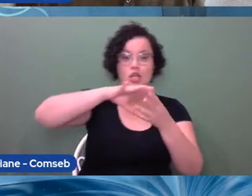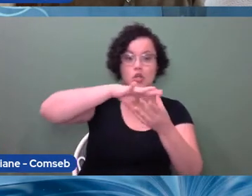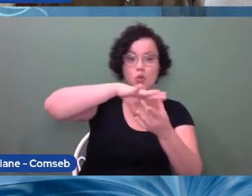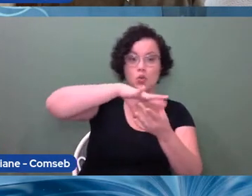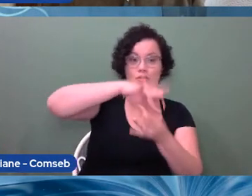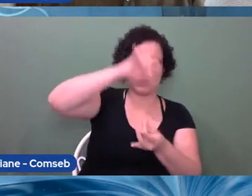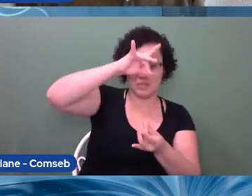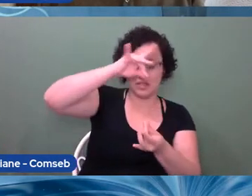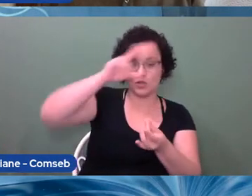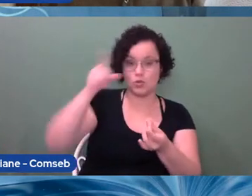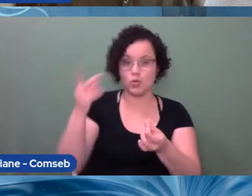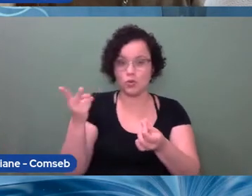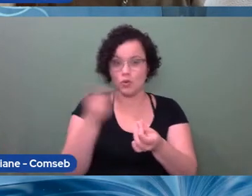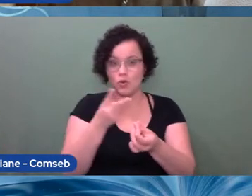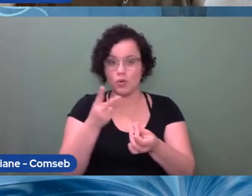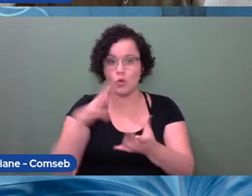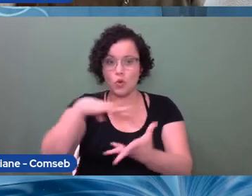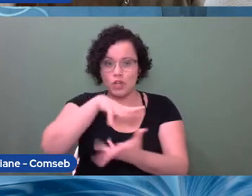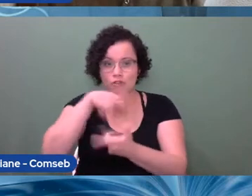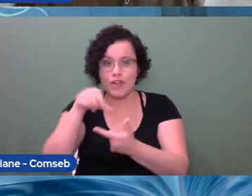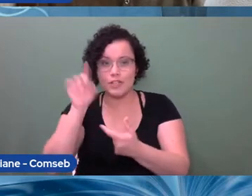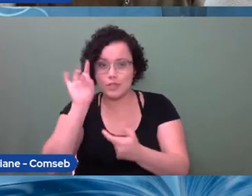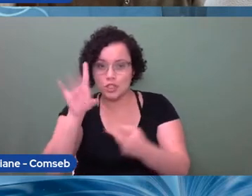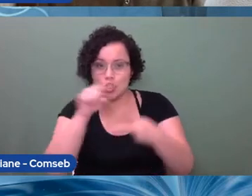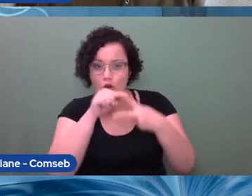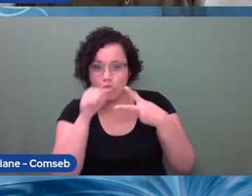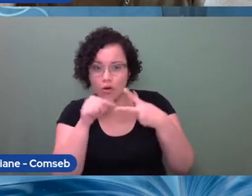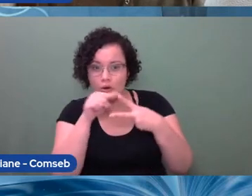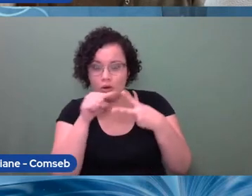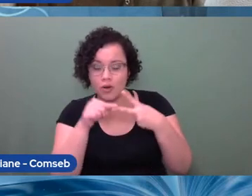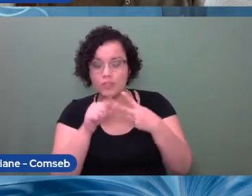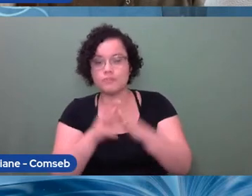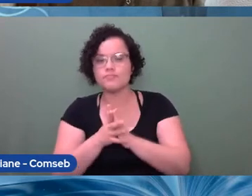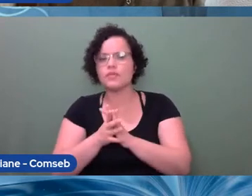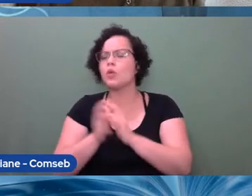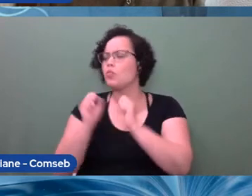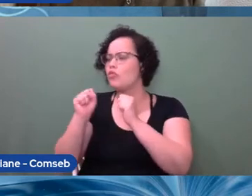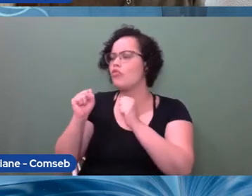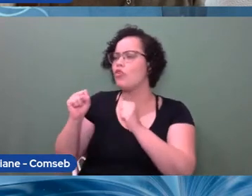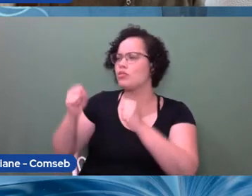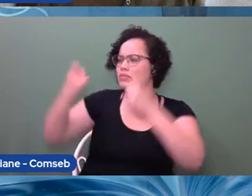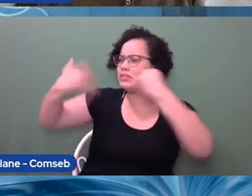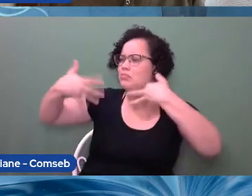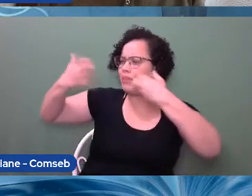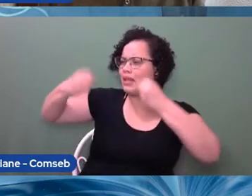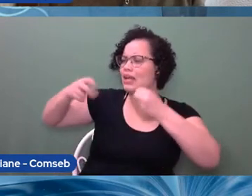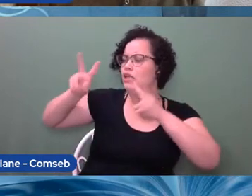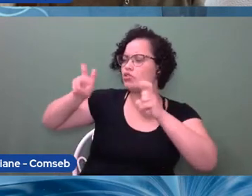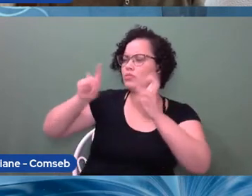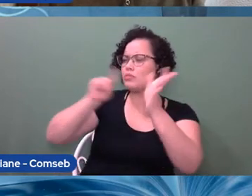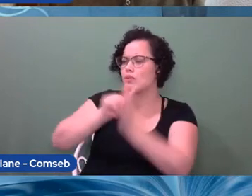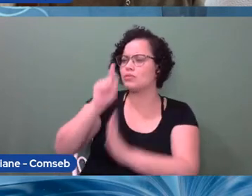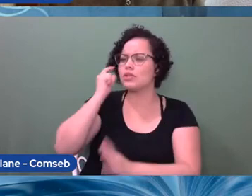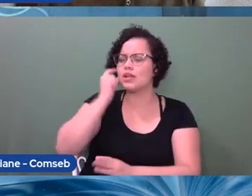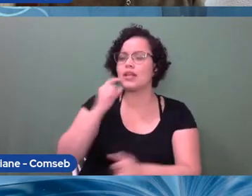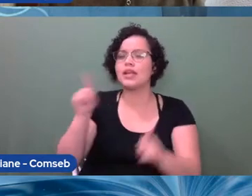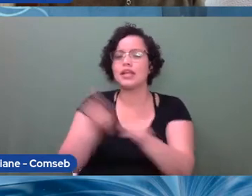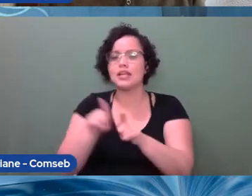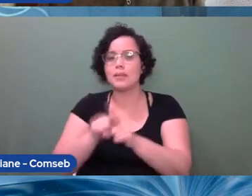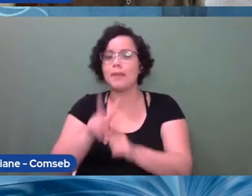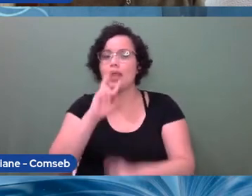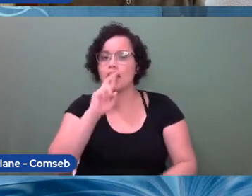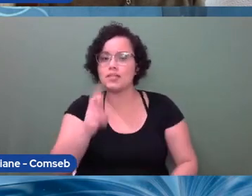né, essa questão de Kardec e, ao mesmo tempo, responder a Ângela Jucá